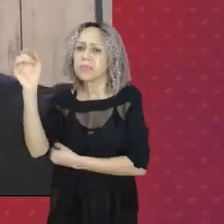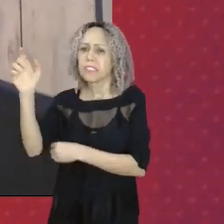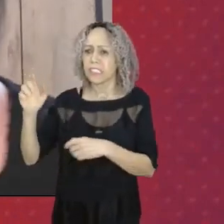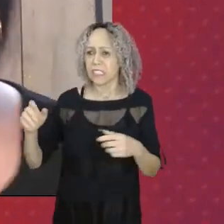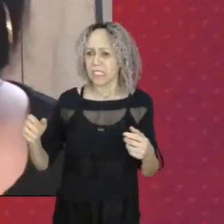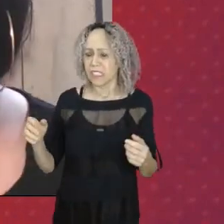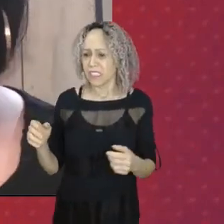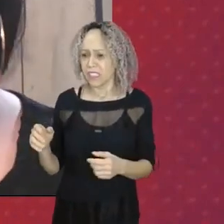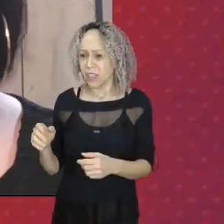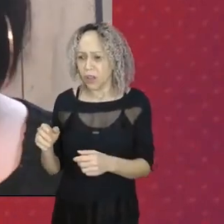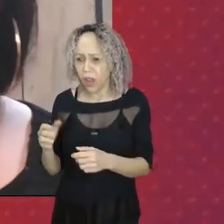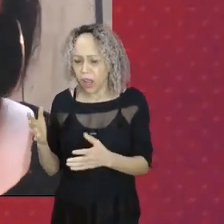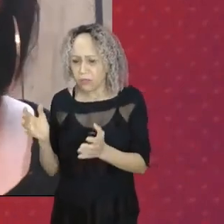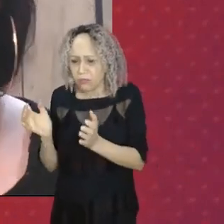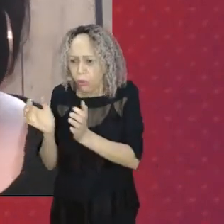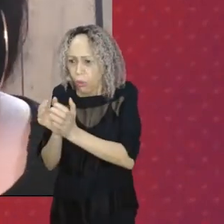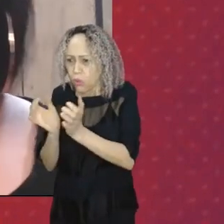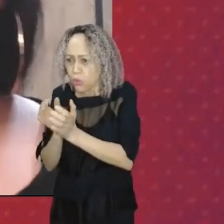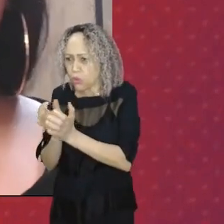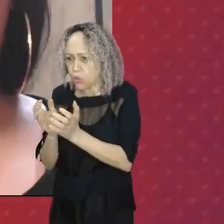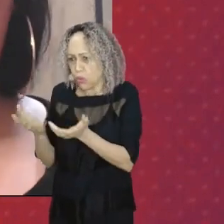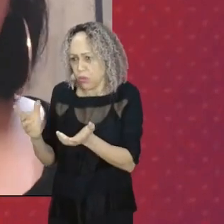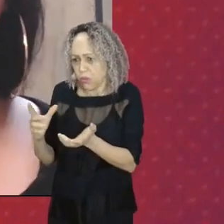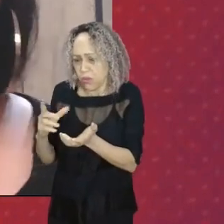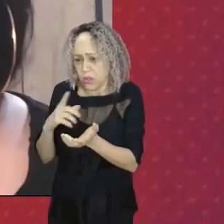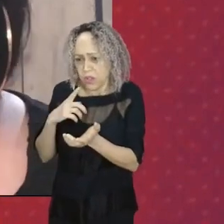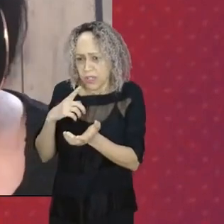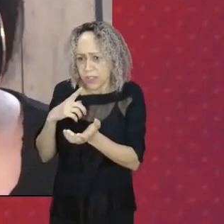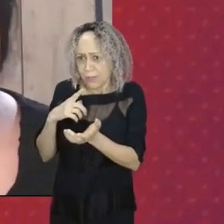as minorias políticas se encontram